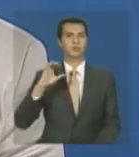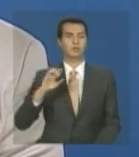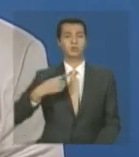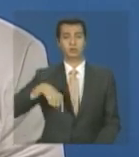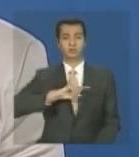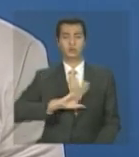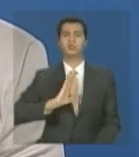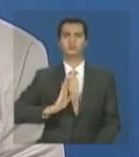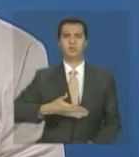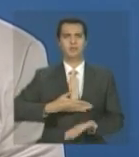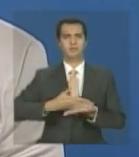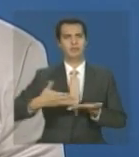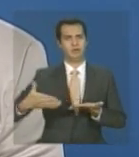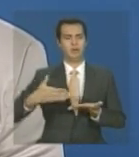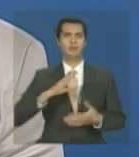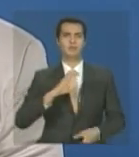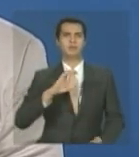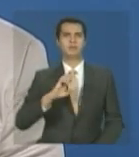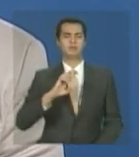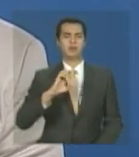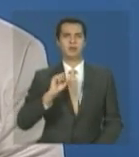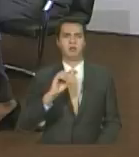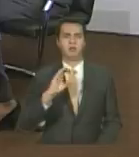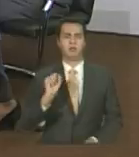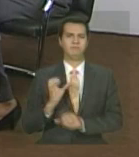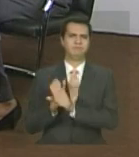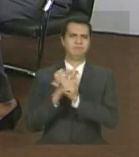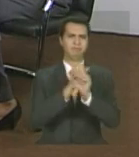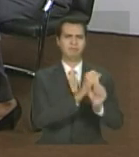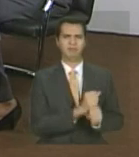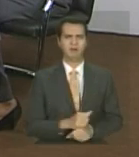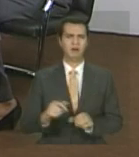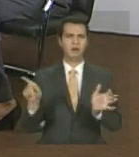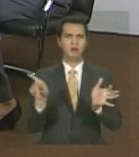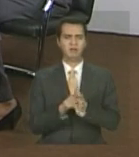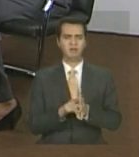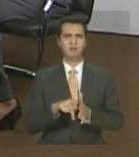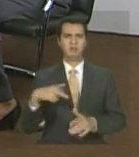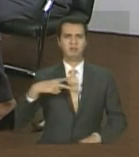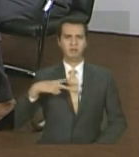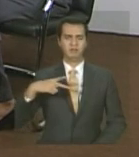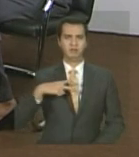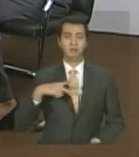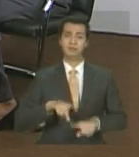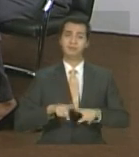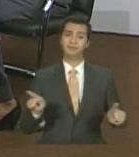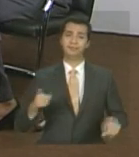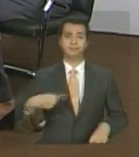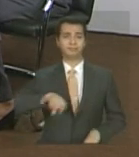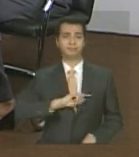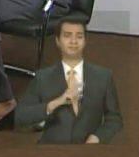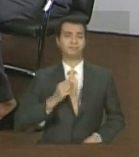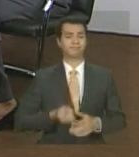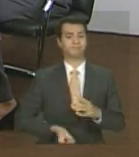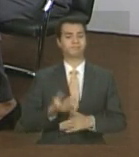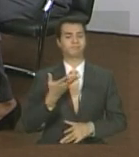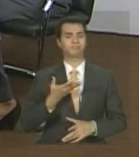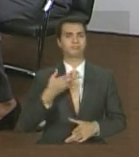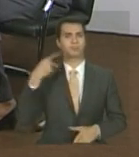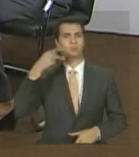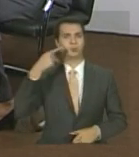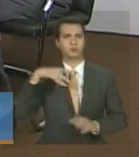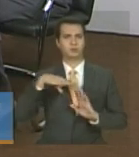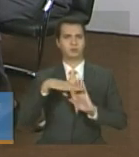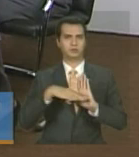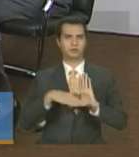Privada. Mas, naquele momento, como nós não tínhamos implementado a nova política de senhas, que é a que nós vamos explicar